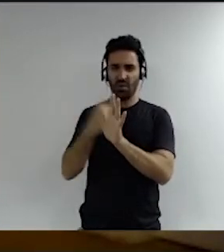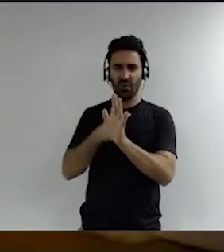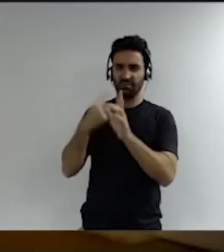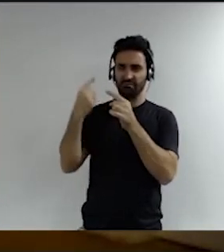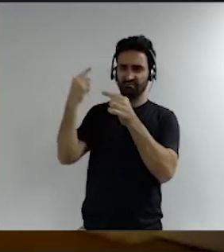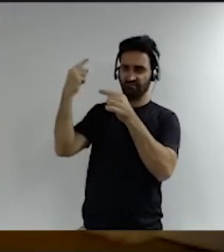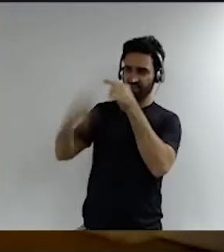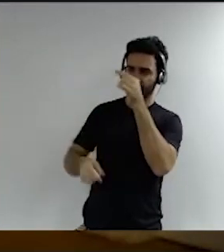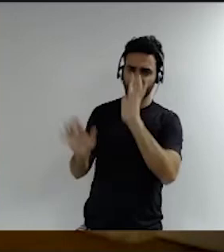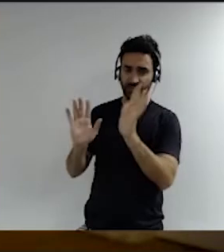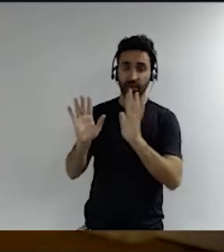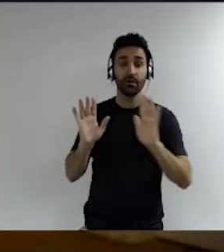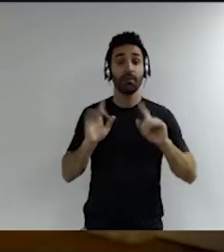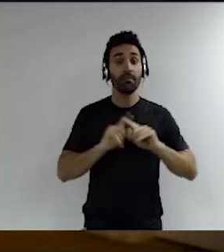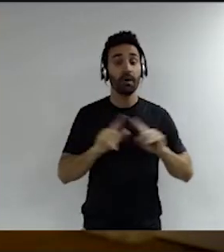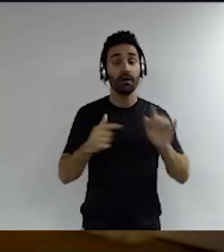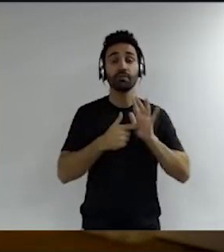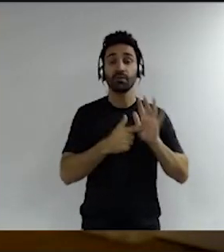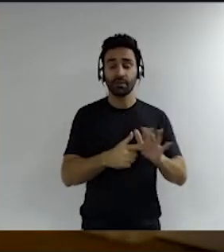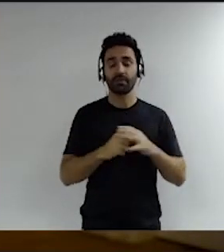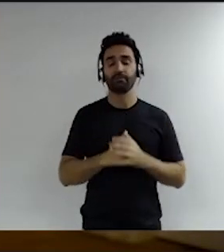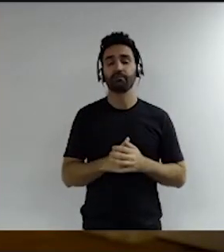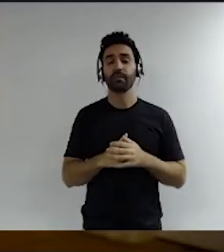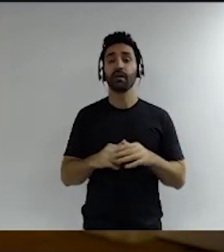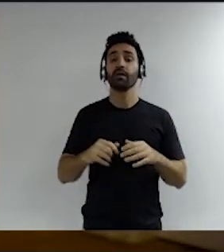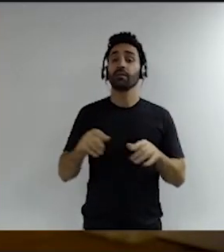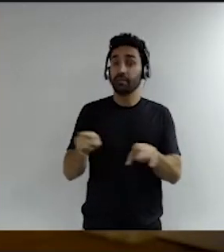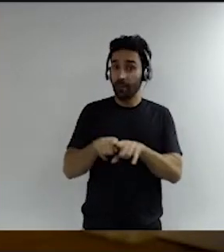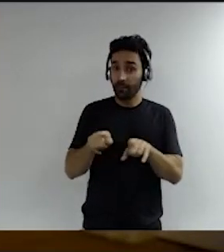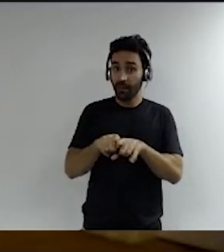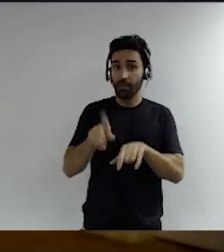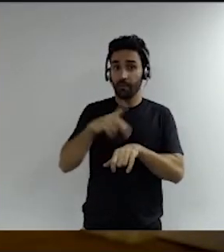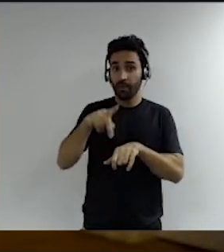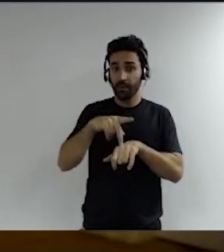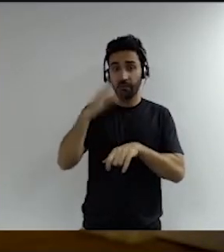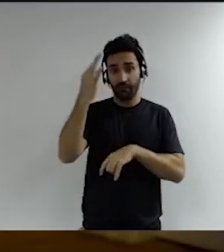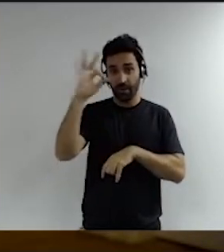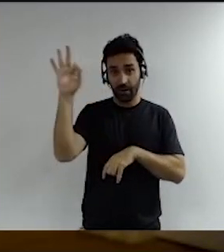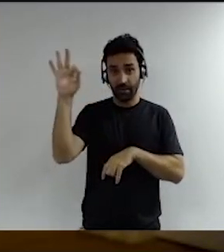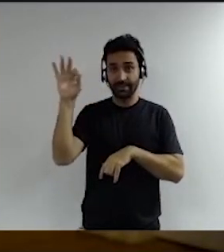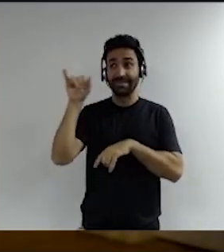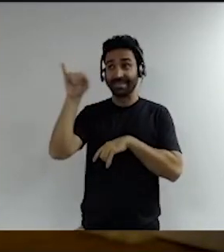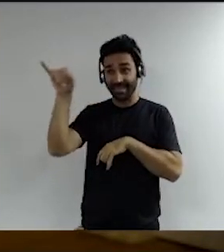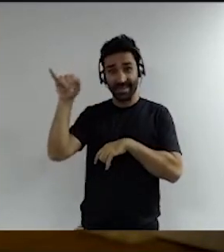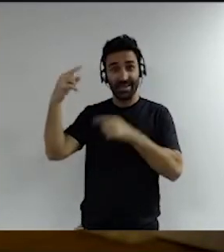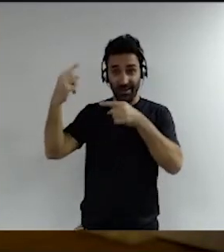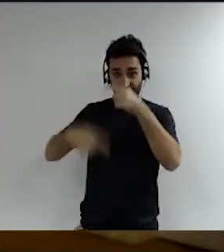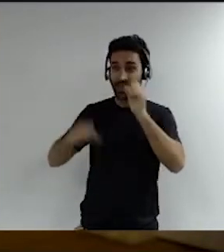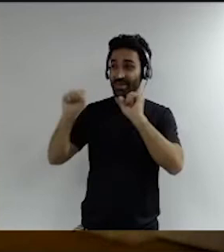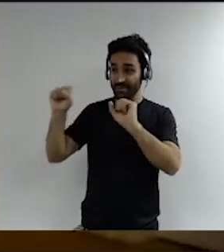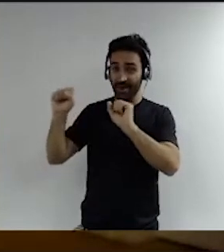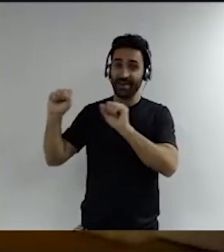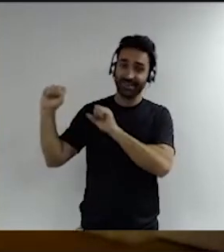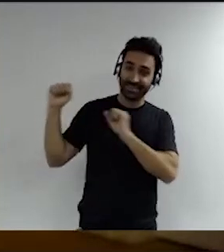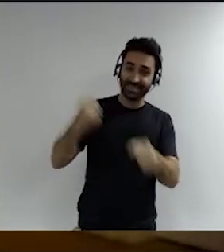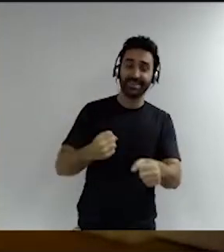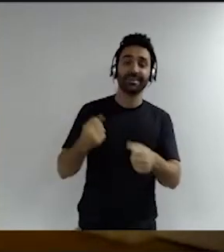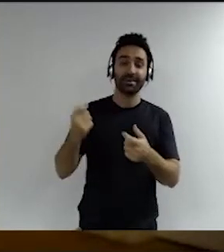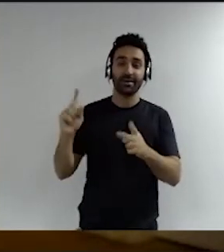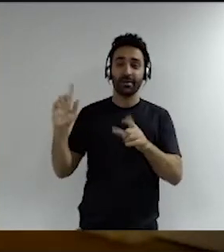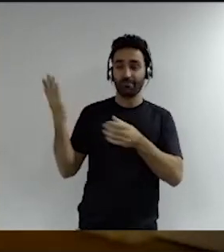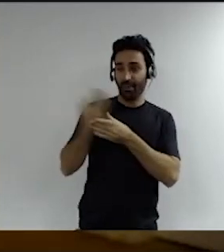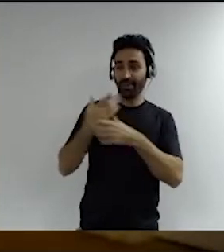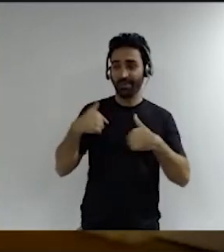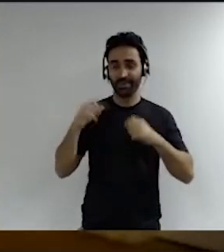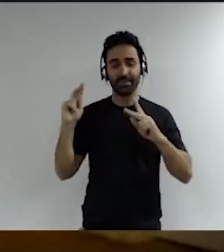reflexão. Na França, o cidadão forma, ele pode advogar, faz uma prova para a ordem no primeiro grau. Depois